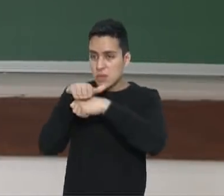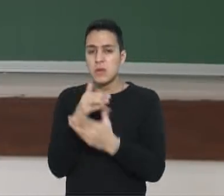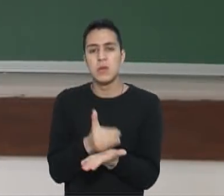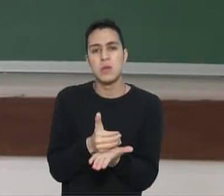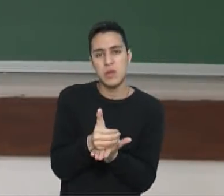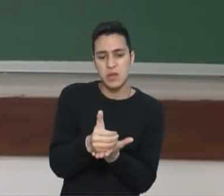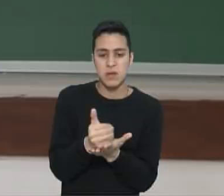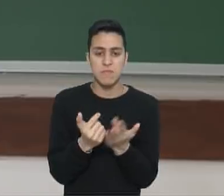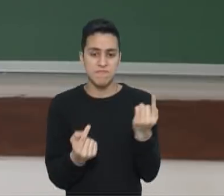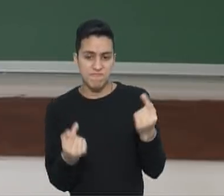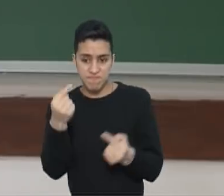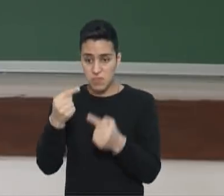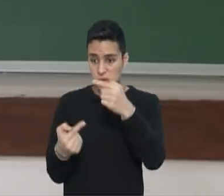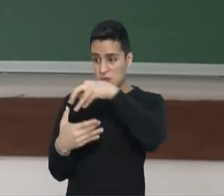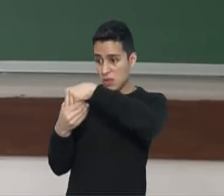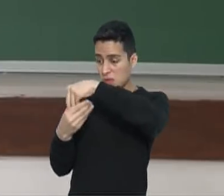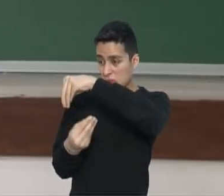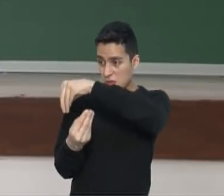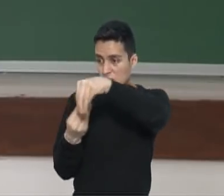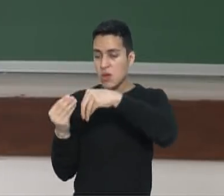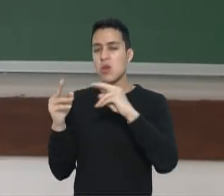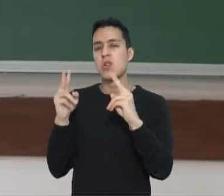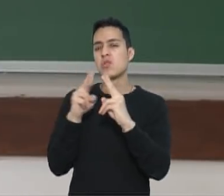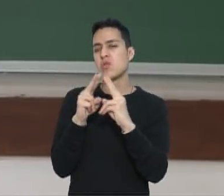aí uma disputa interna entre dois russos.